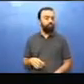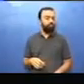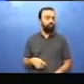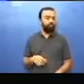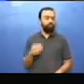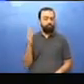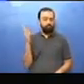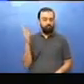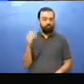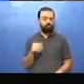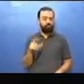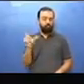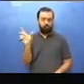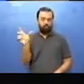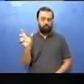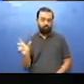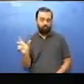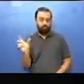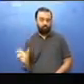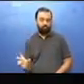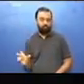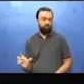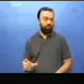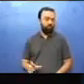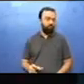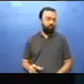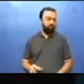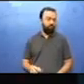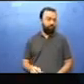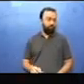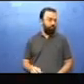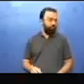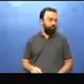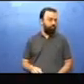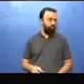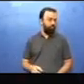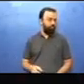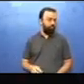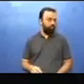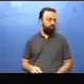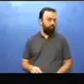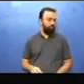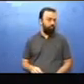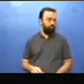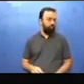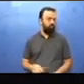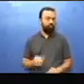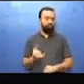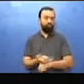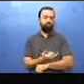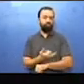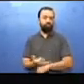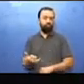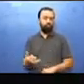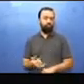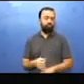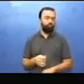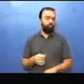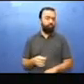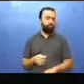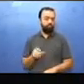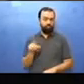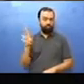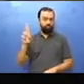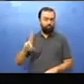correta. Nós temos 3 palavras. Vamos utilizar, então, outra estratégia para ver a primeira e a